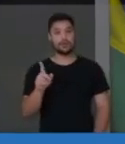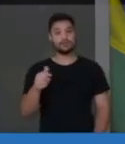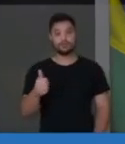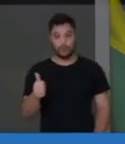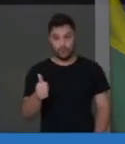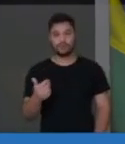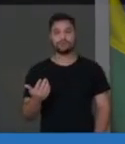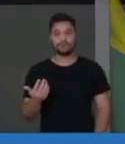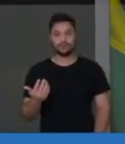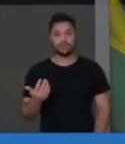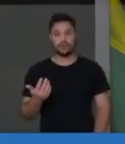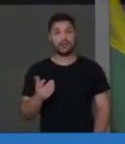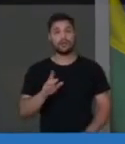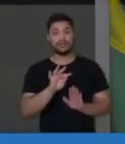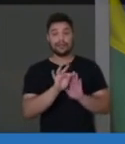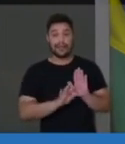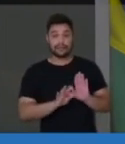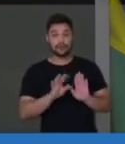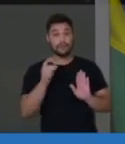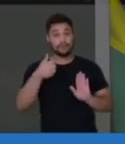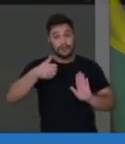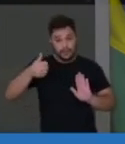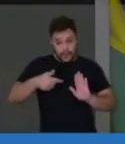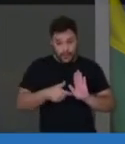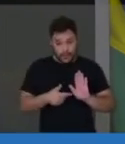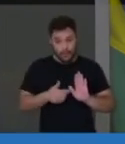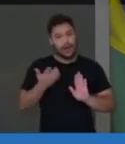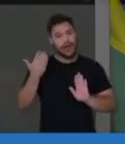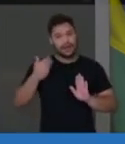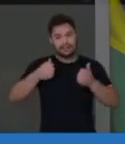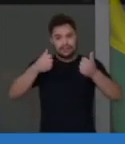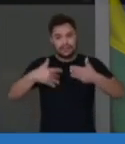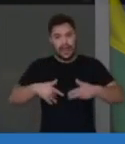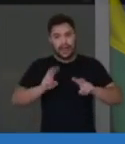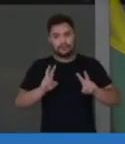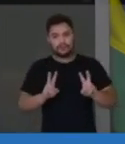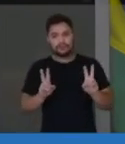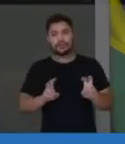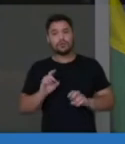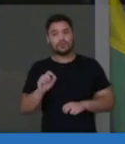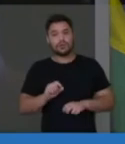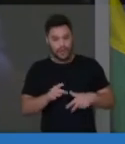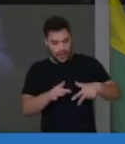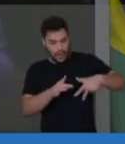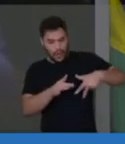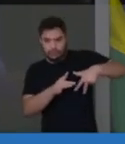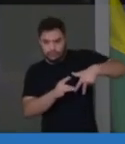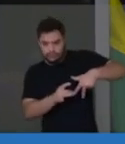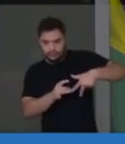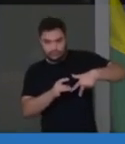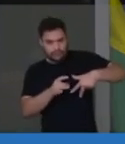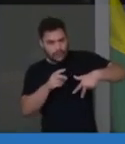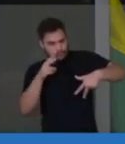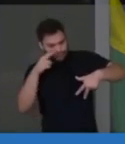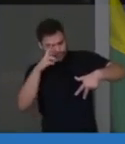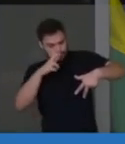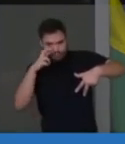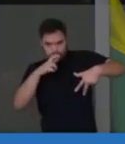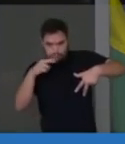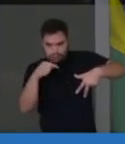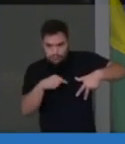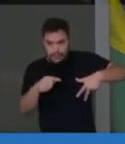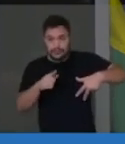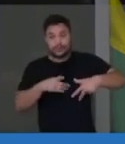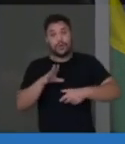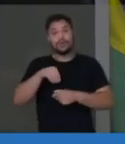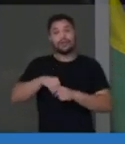2011, em sua redação original, tratava do monitoramento por instrumentos de geolocalização para indivíduos sujeitos